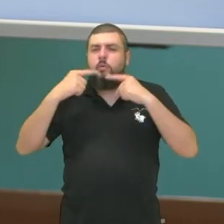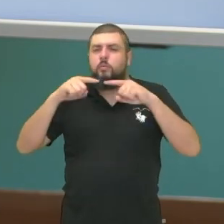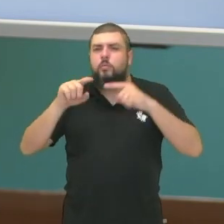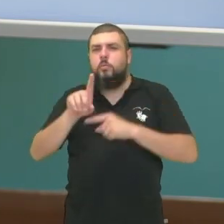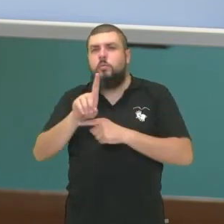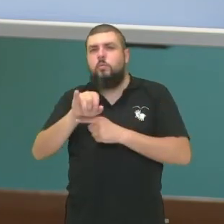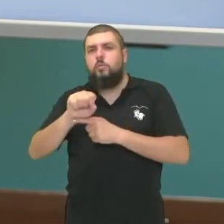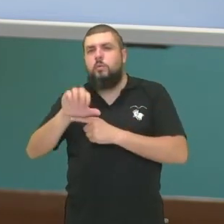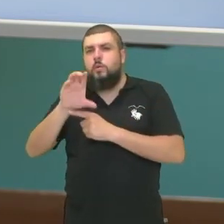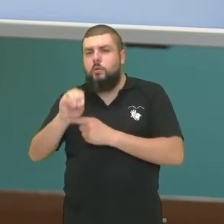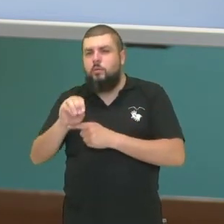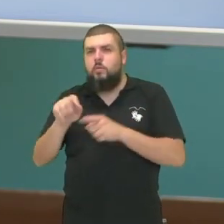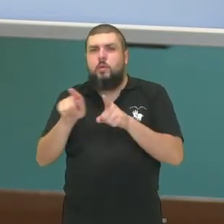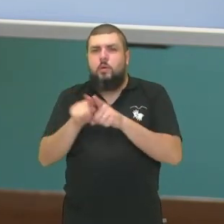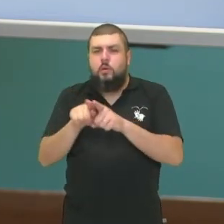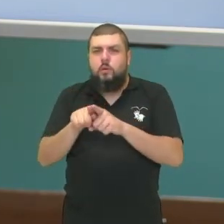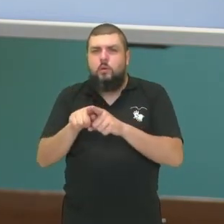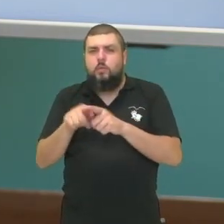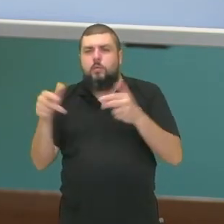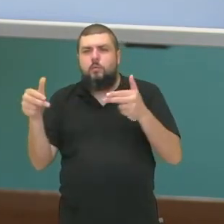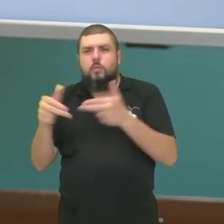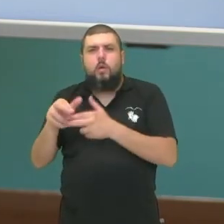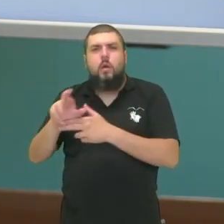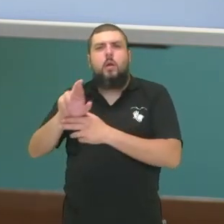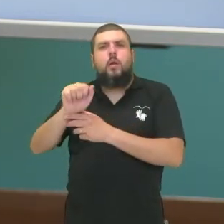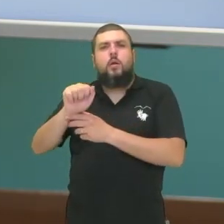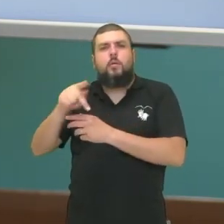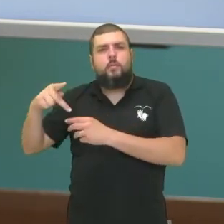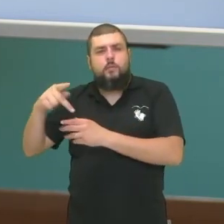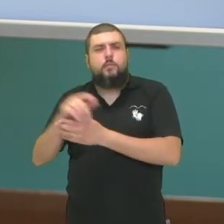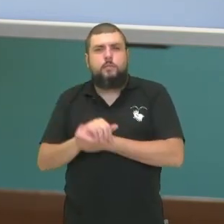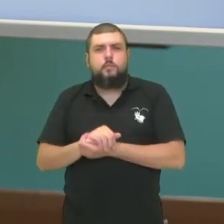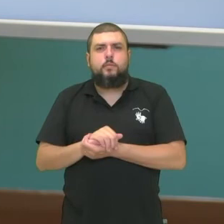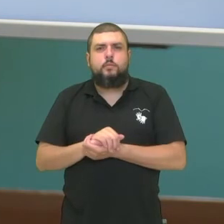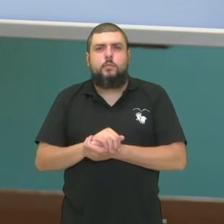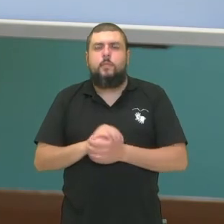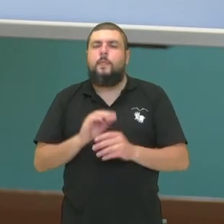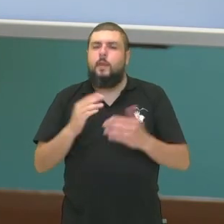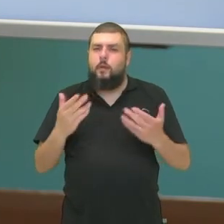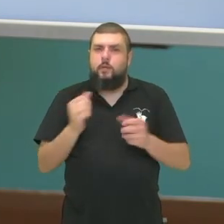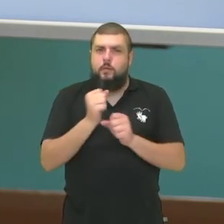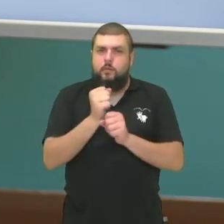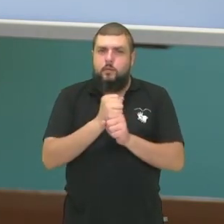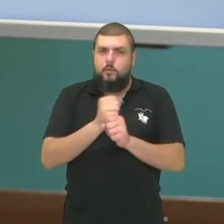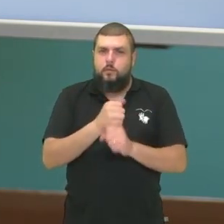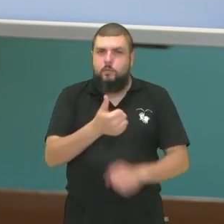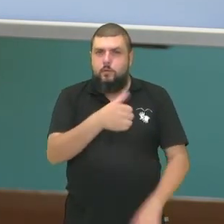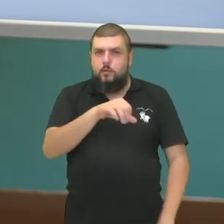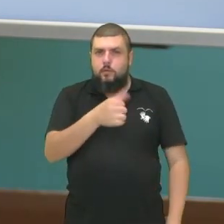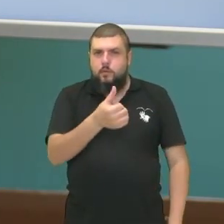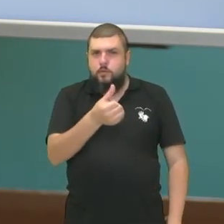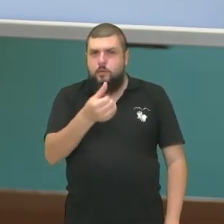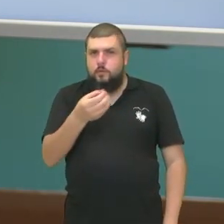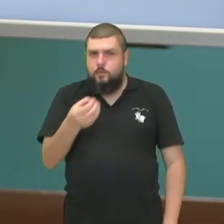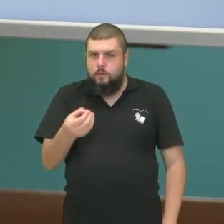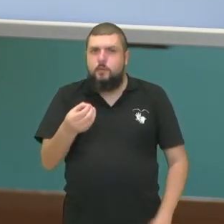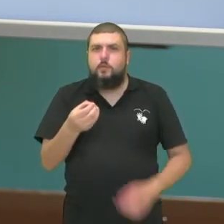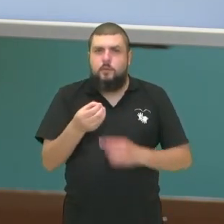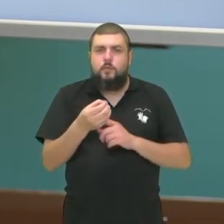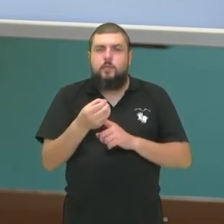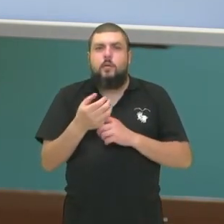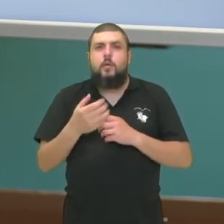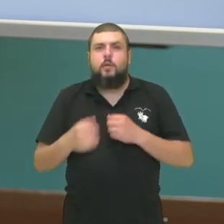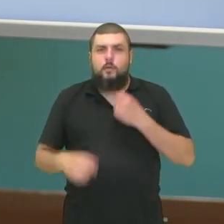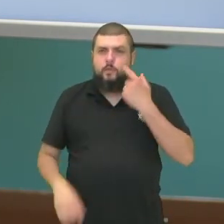dança de rua, tá? Então, em 1960, na década de 60 já, o grande artista desse estilo de